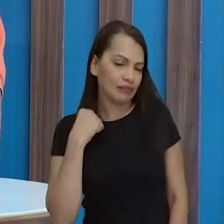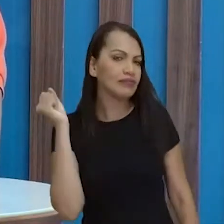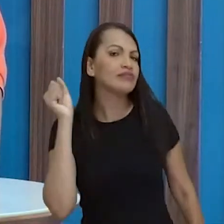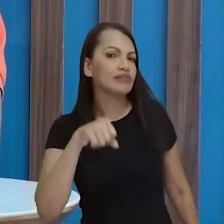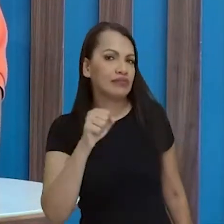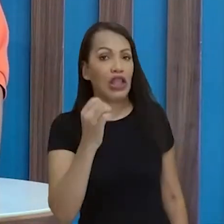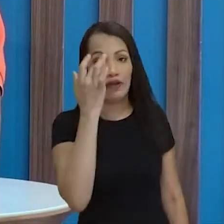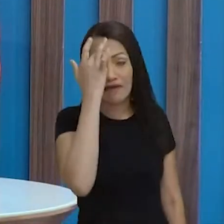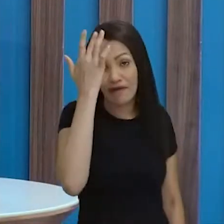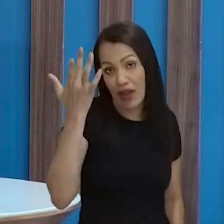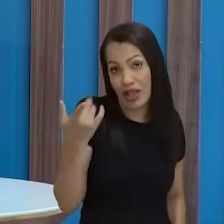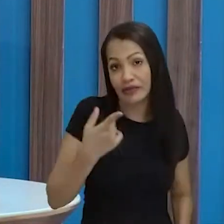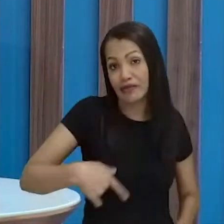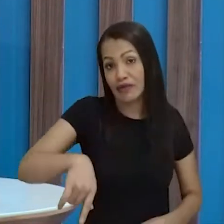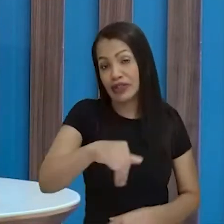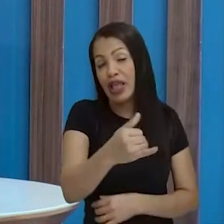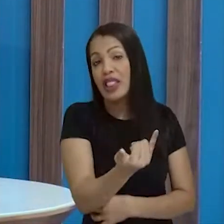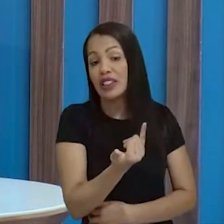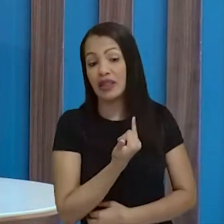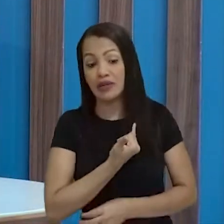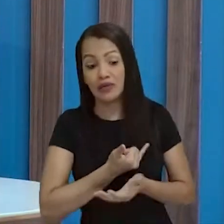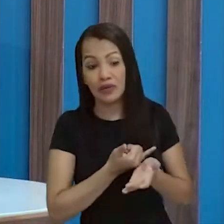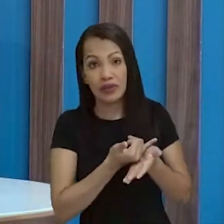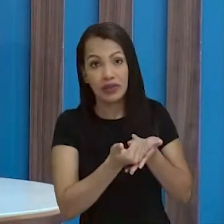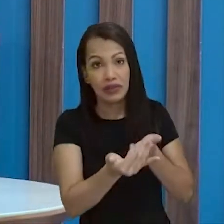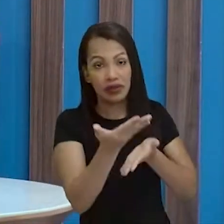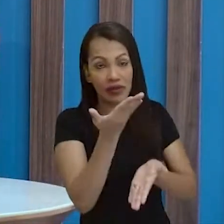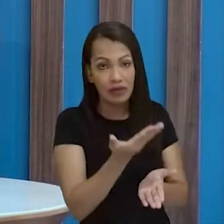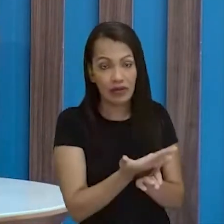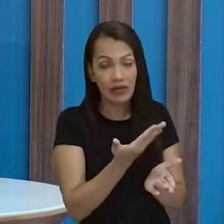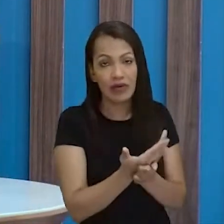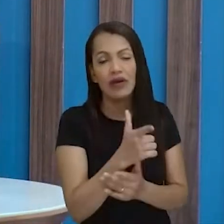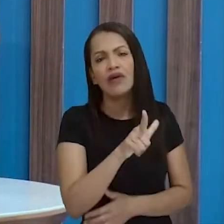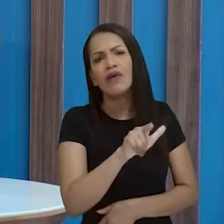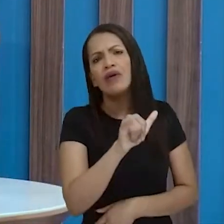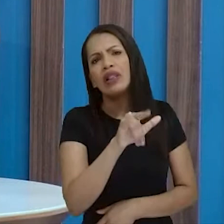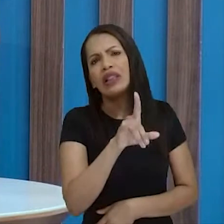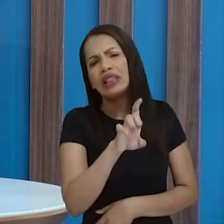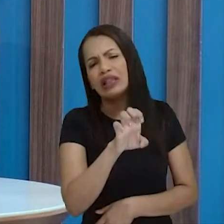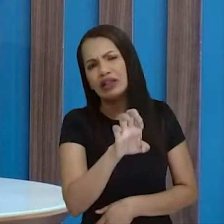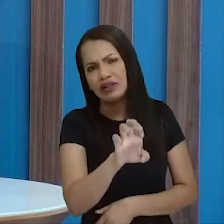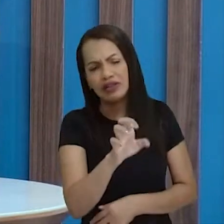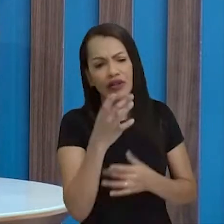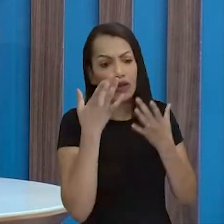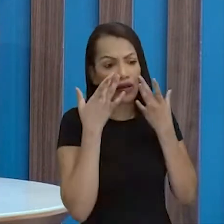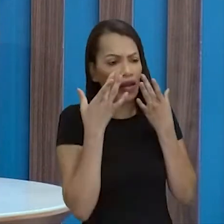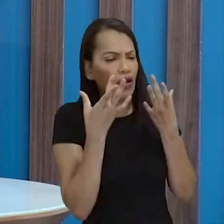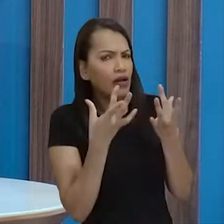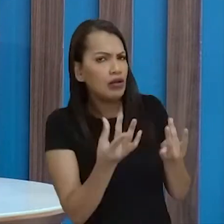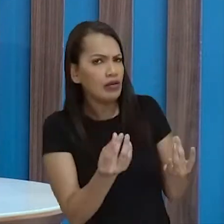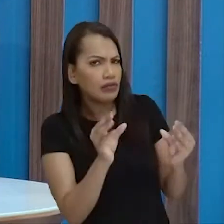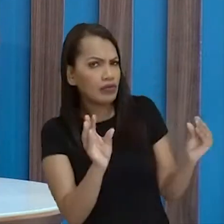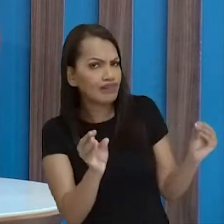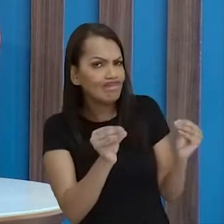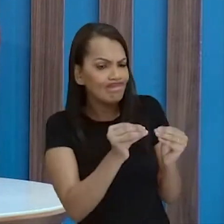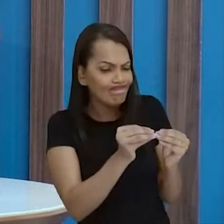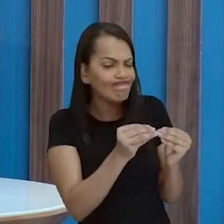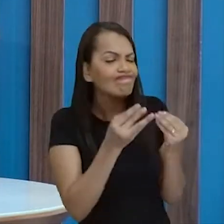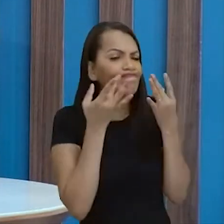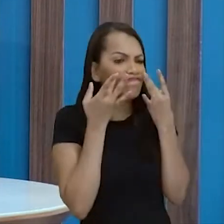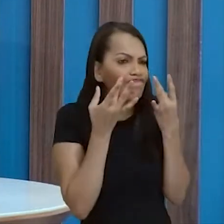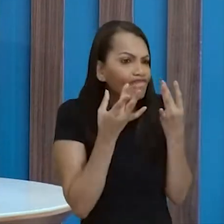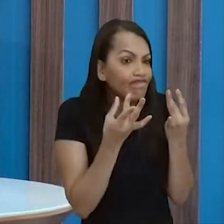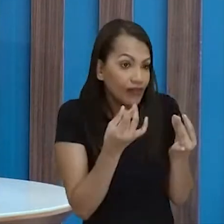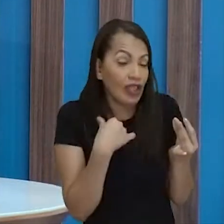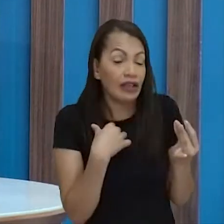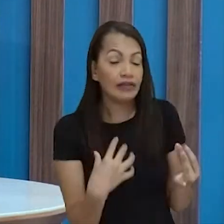fica fácil, né? É como você disse no início da aula, quando o líder é bem atrativo, né? Esse resumo bem atrativo, aí,